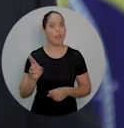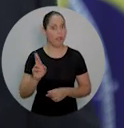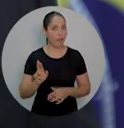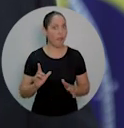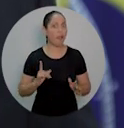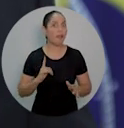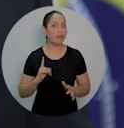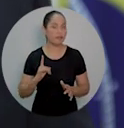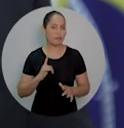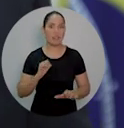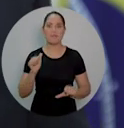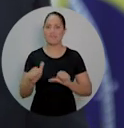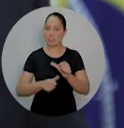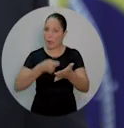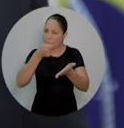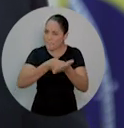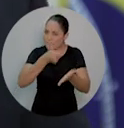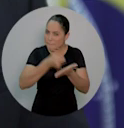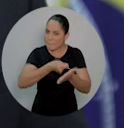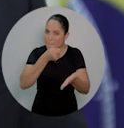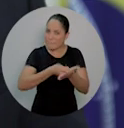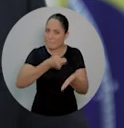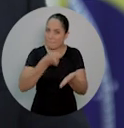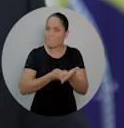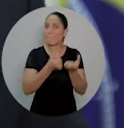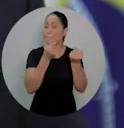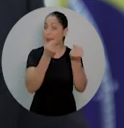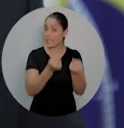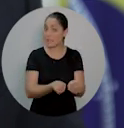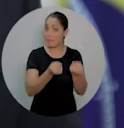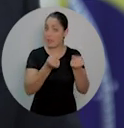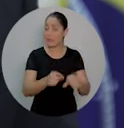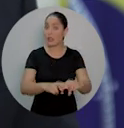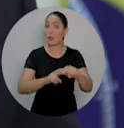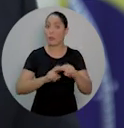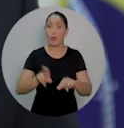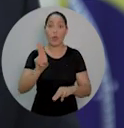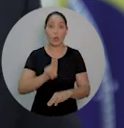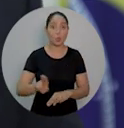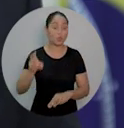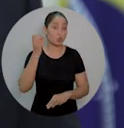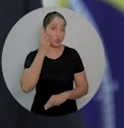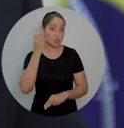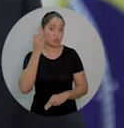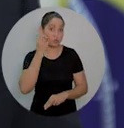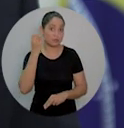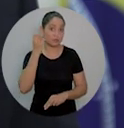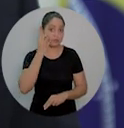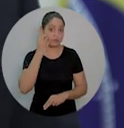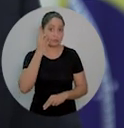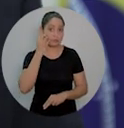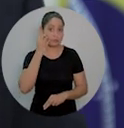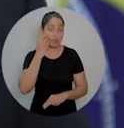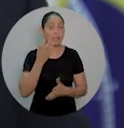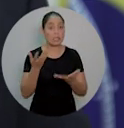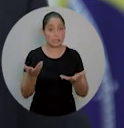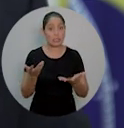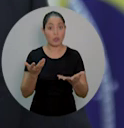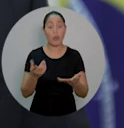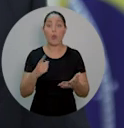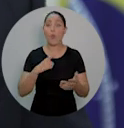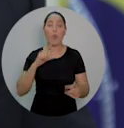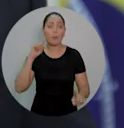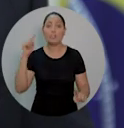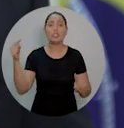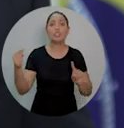houve uma maior rigidez do legislador, caracterizando a direção veicular com o uso do aparelho celular em infração gravíssima. Esta